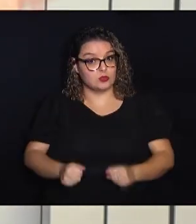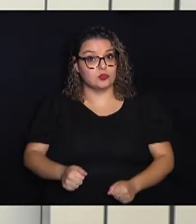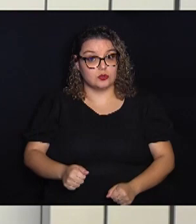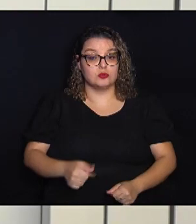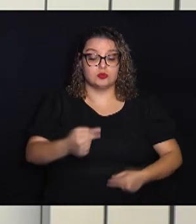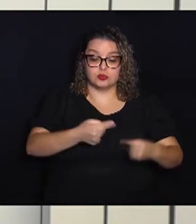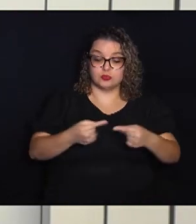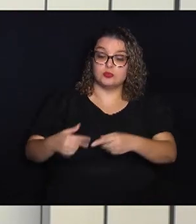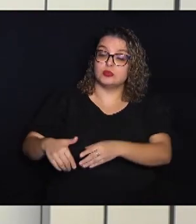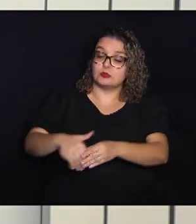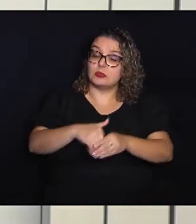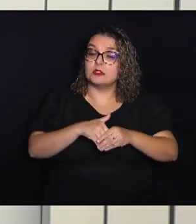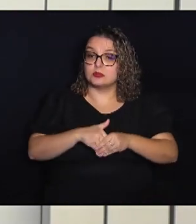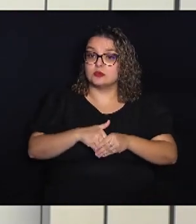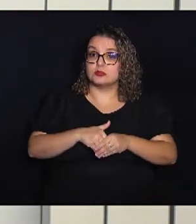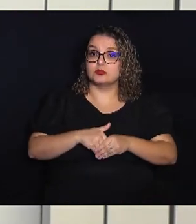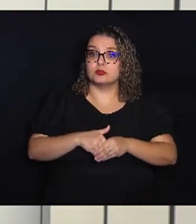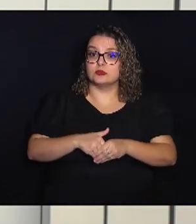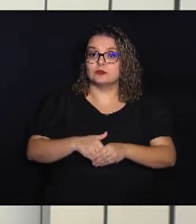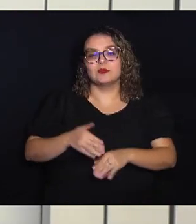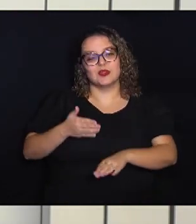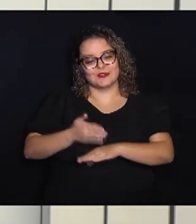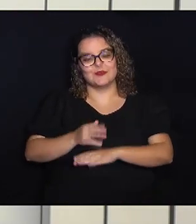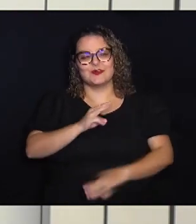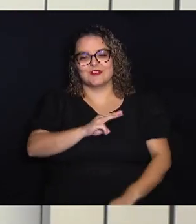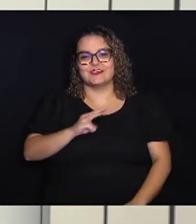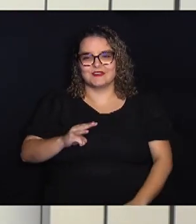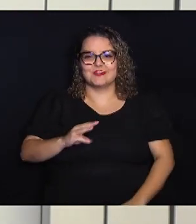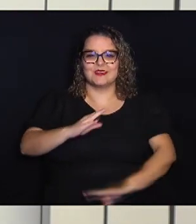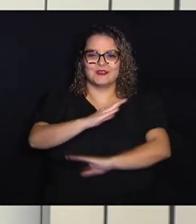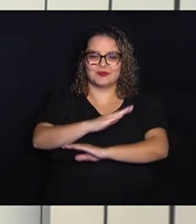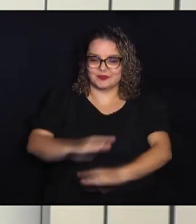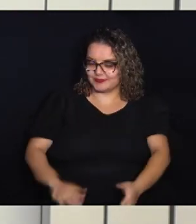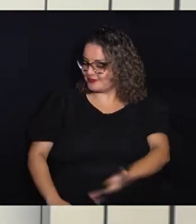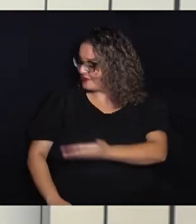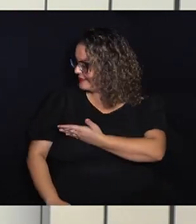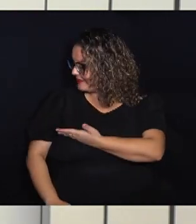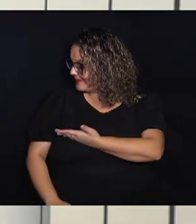serão discutidos e votados, é só acessar o site da Câmara, no